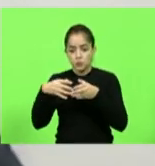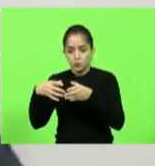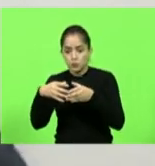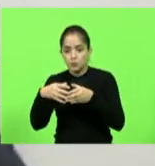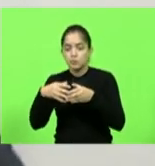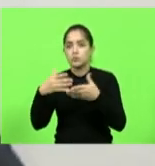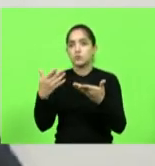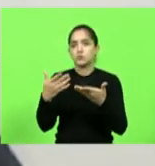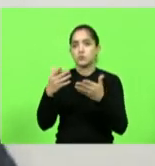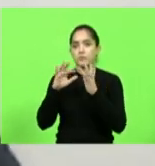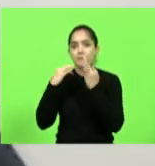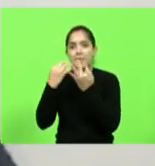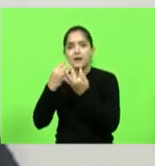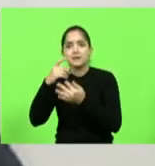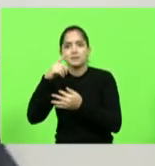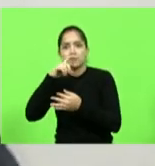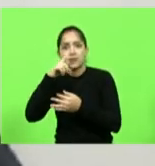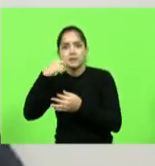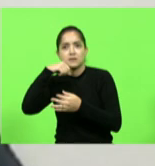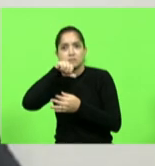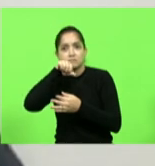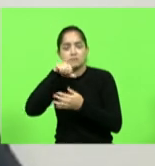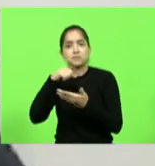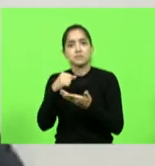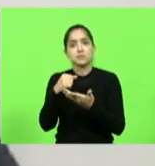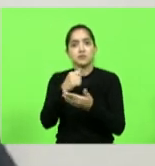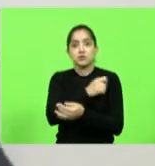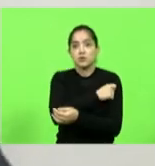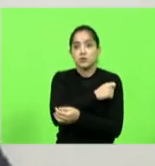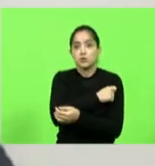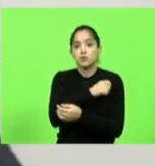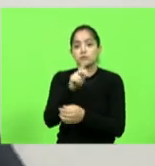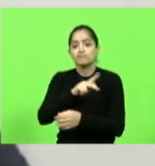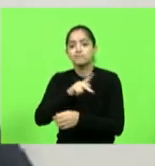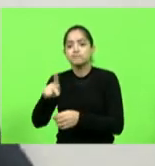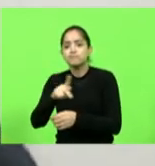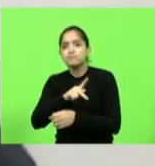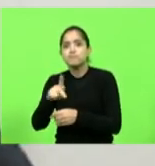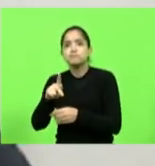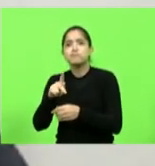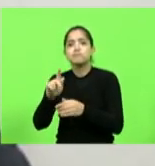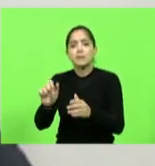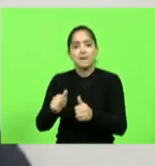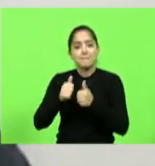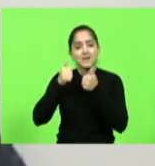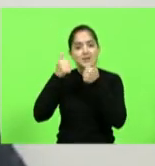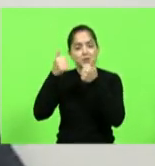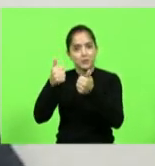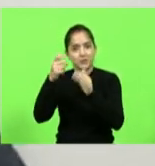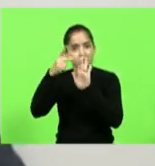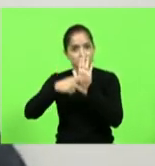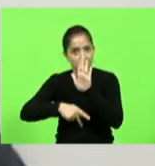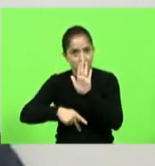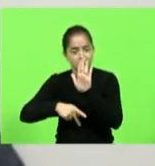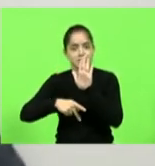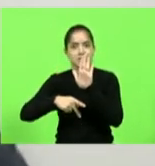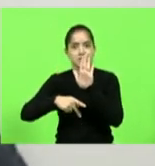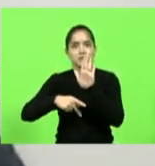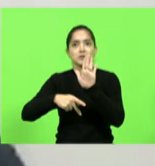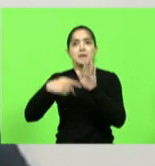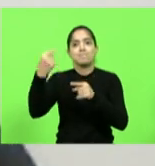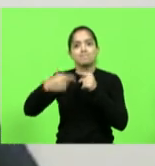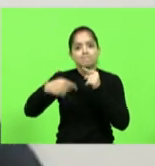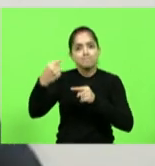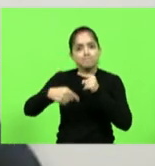pais, de mães, de alunos, de alunas, de professoras, a ligação com a melhoria do projeto político-pedagógico, né, com